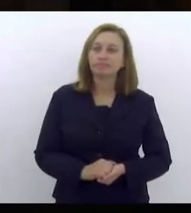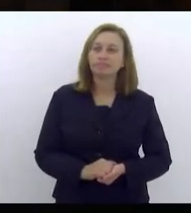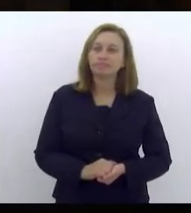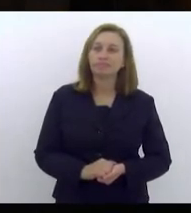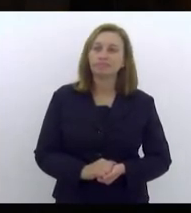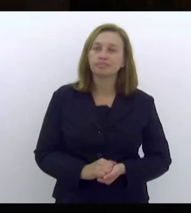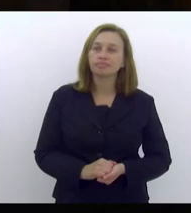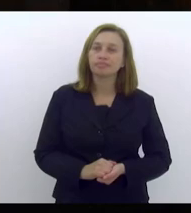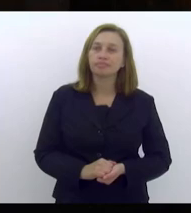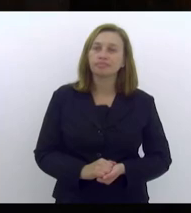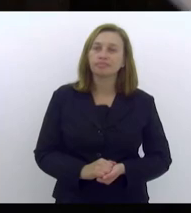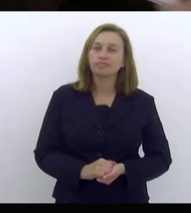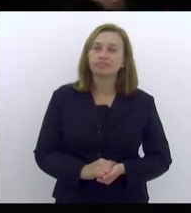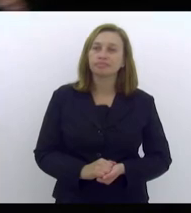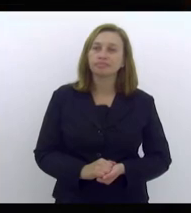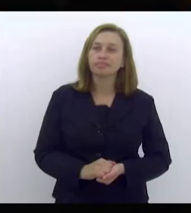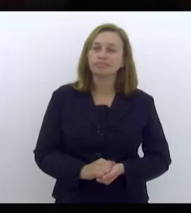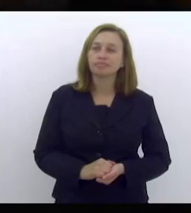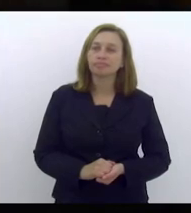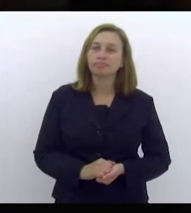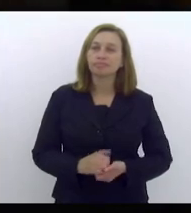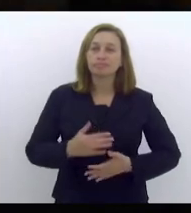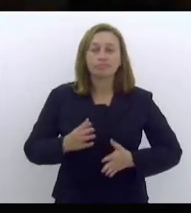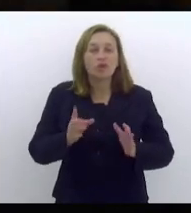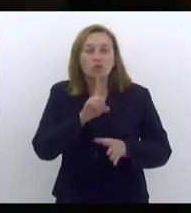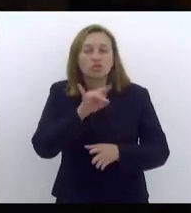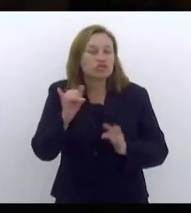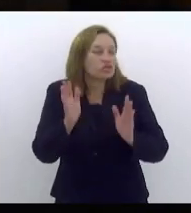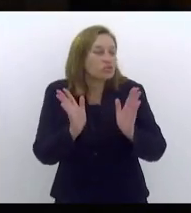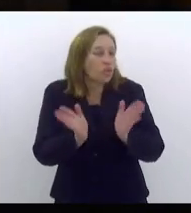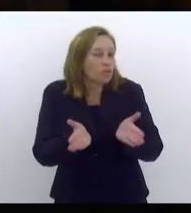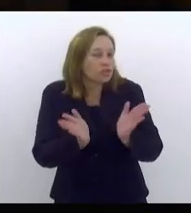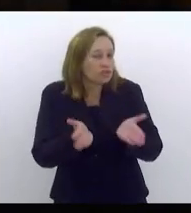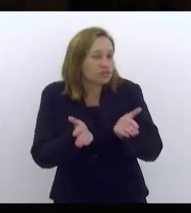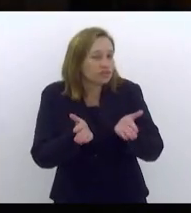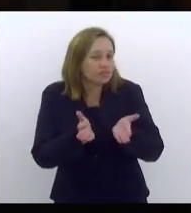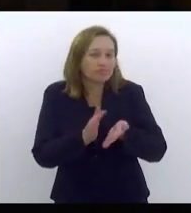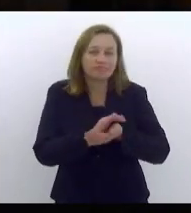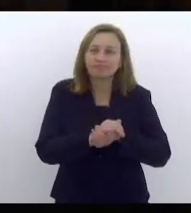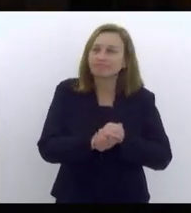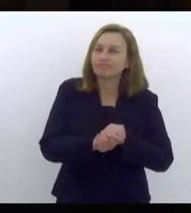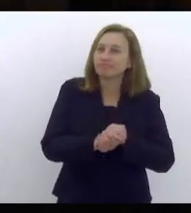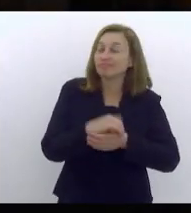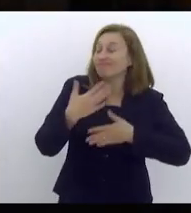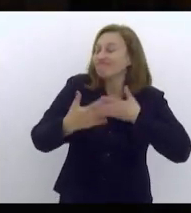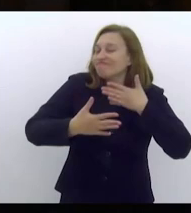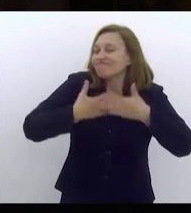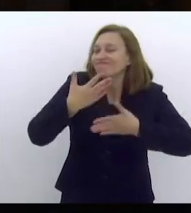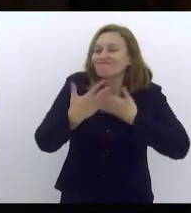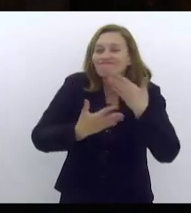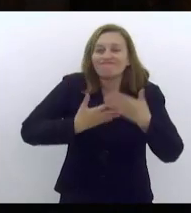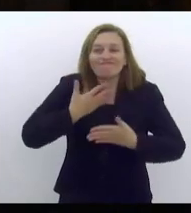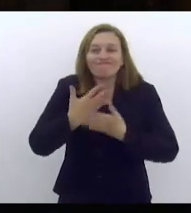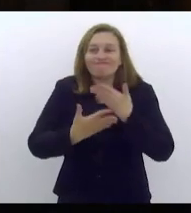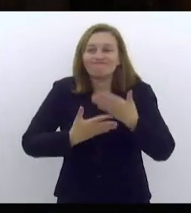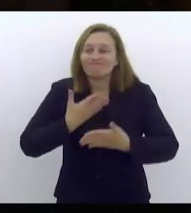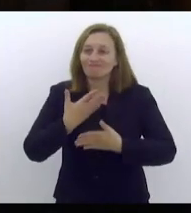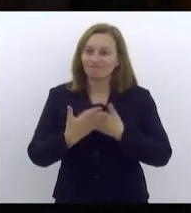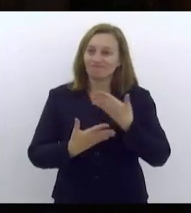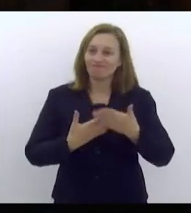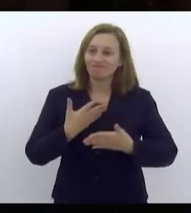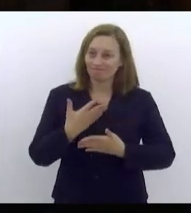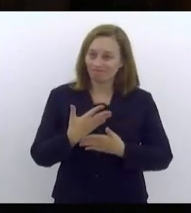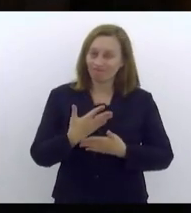abri o meu dia de hoje com grande prazer